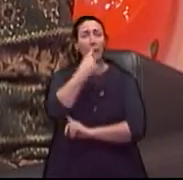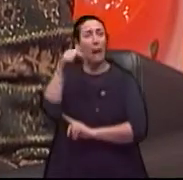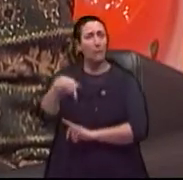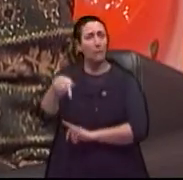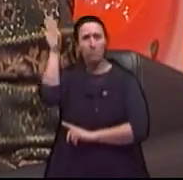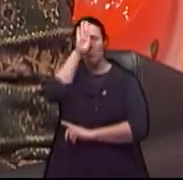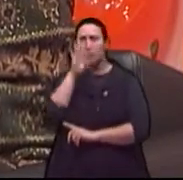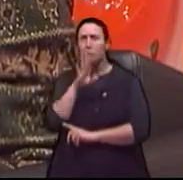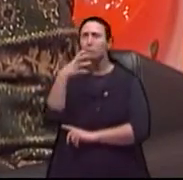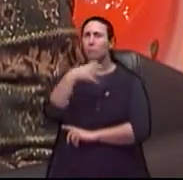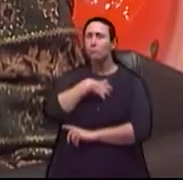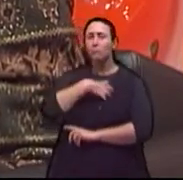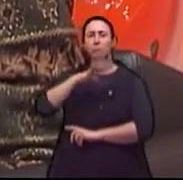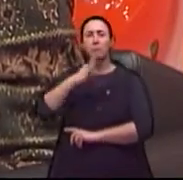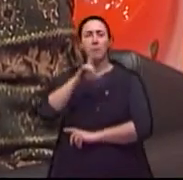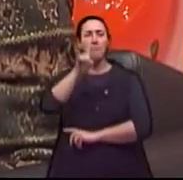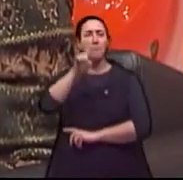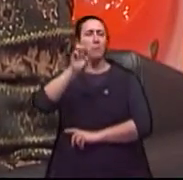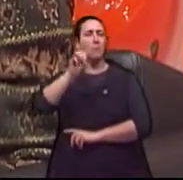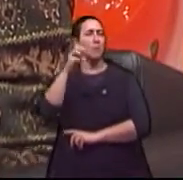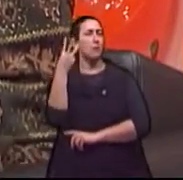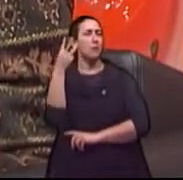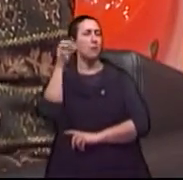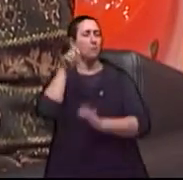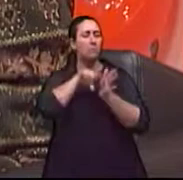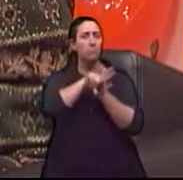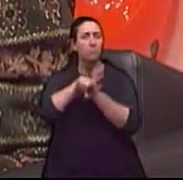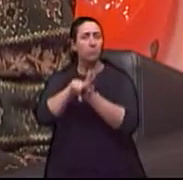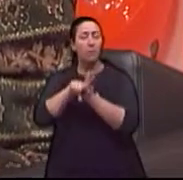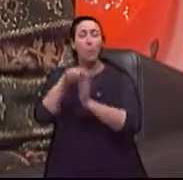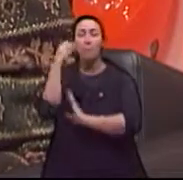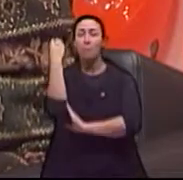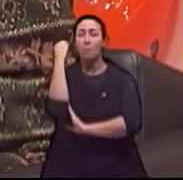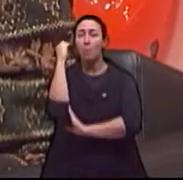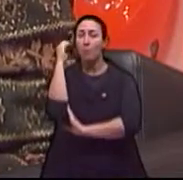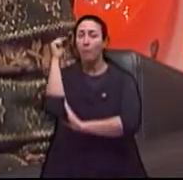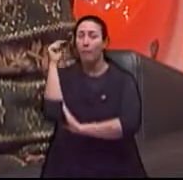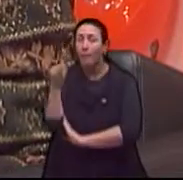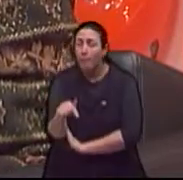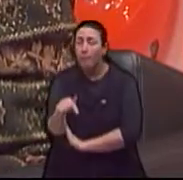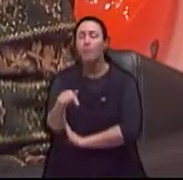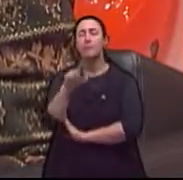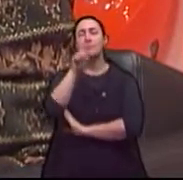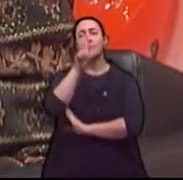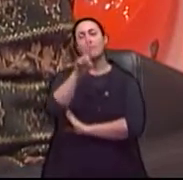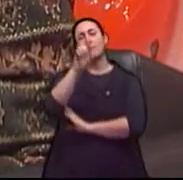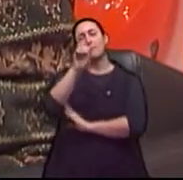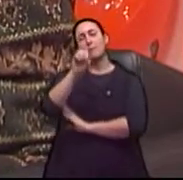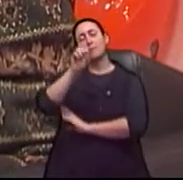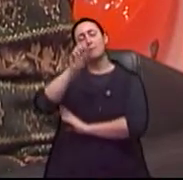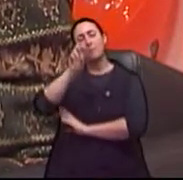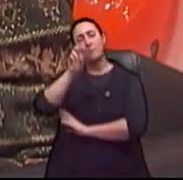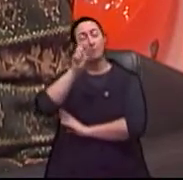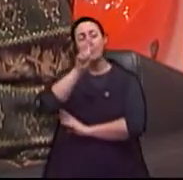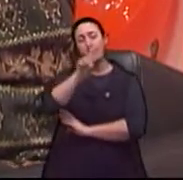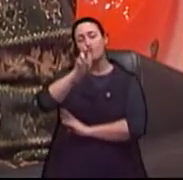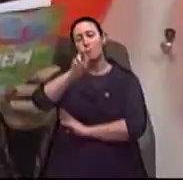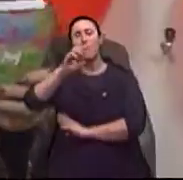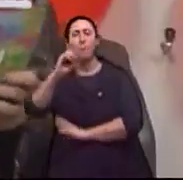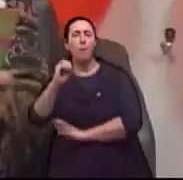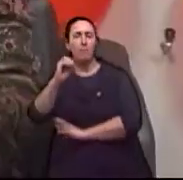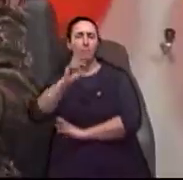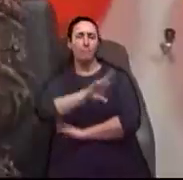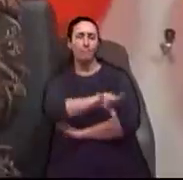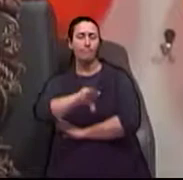esperados 1030 diagnósticos em Porto Alegre sistema 150 casos